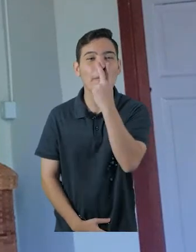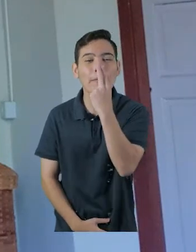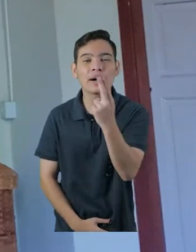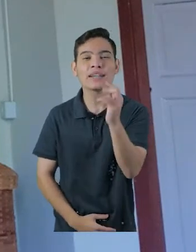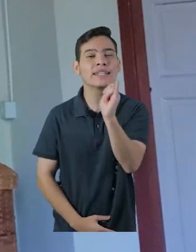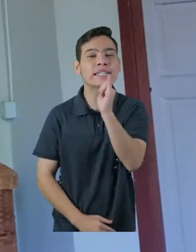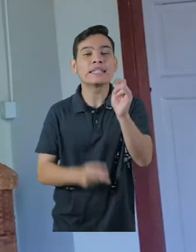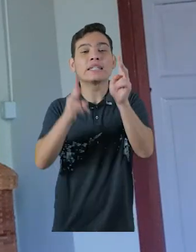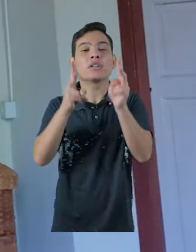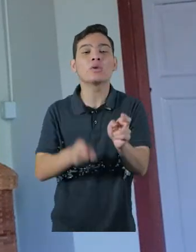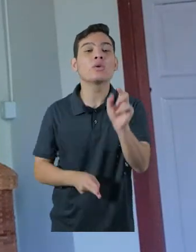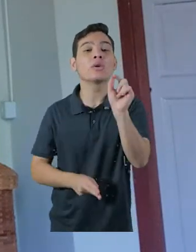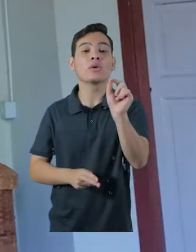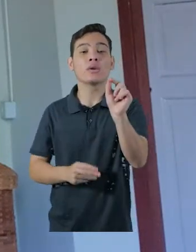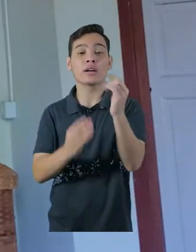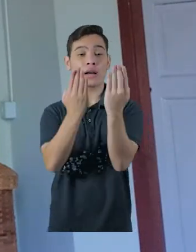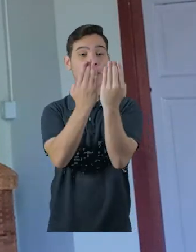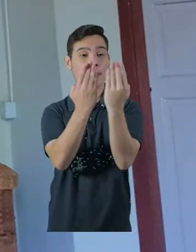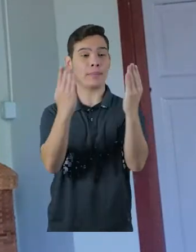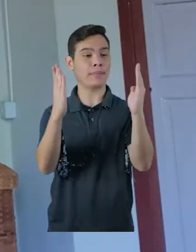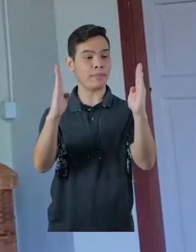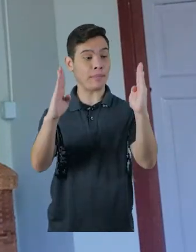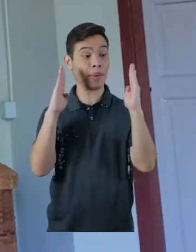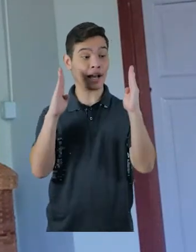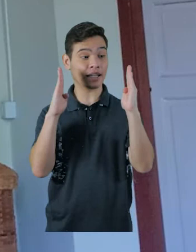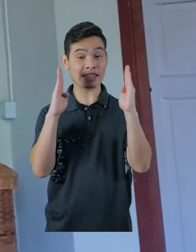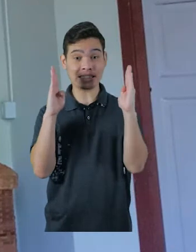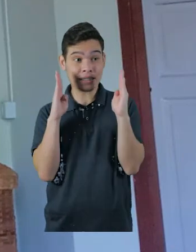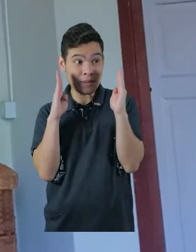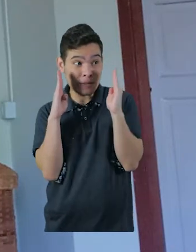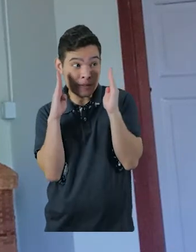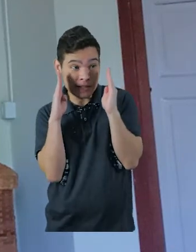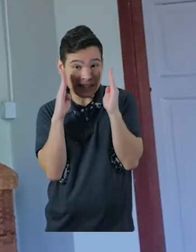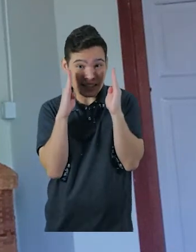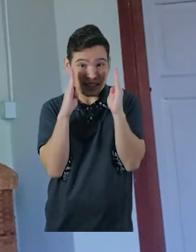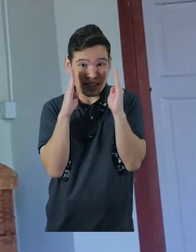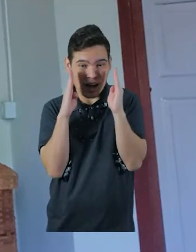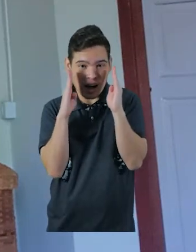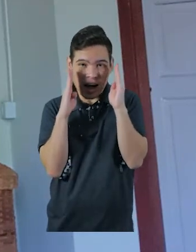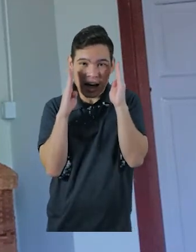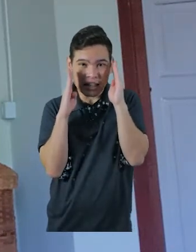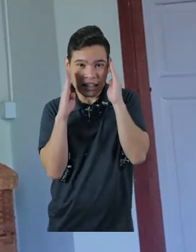E daí a ideia é ondular para os lados,